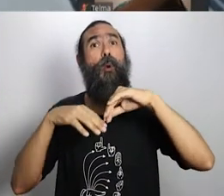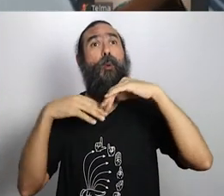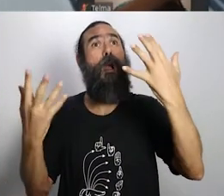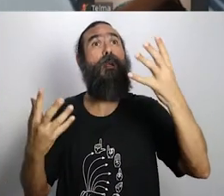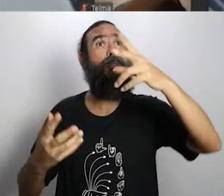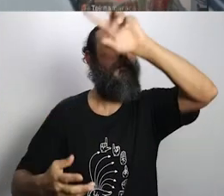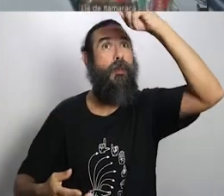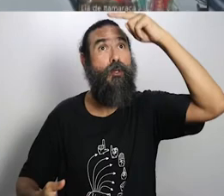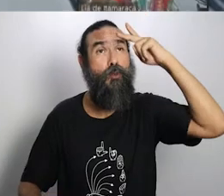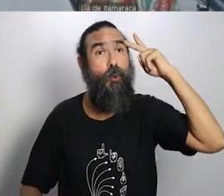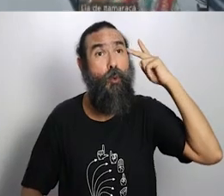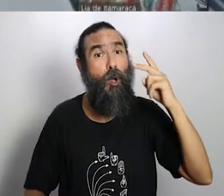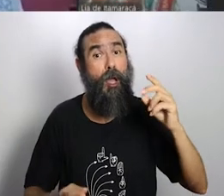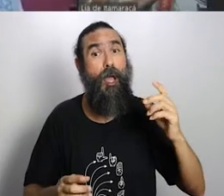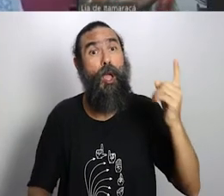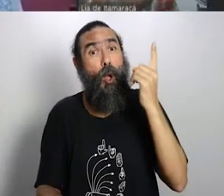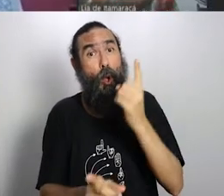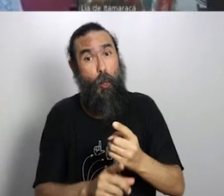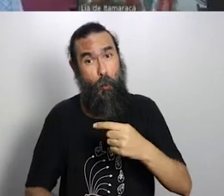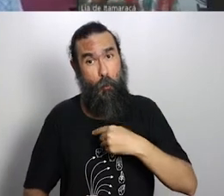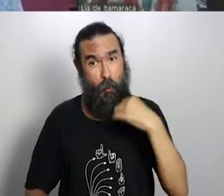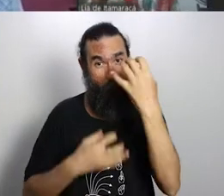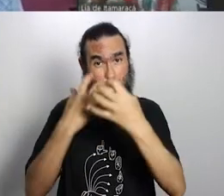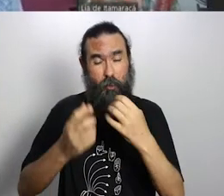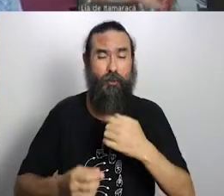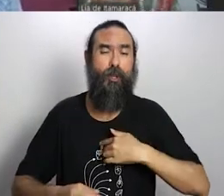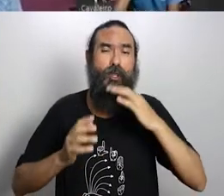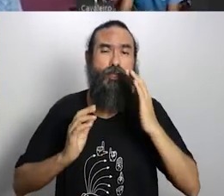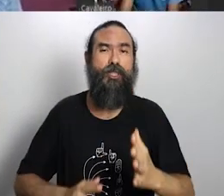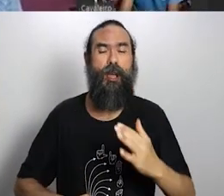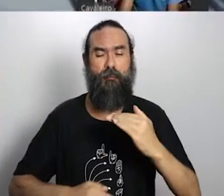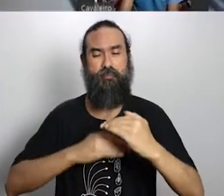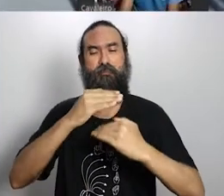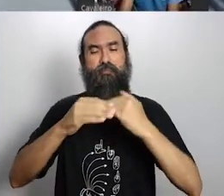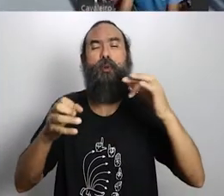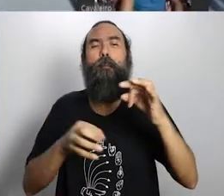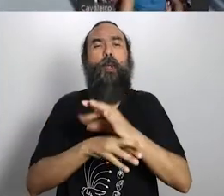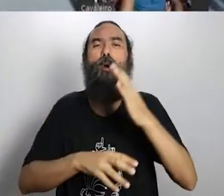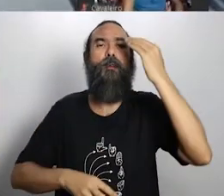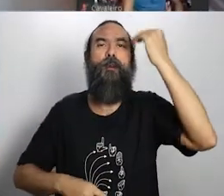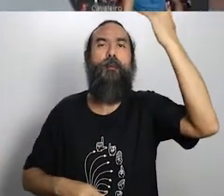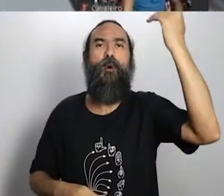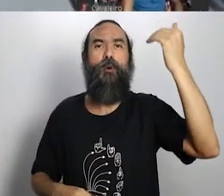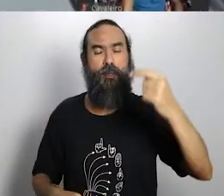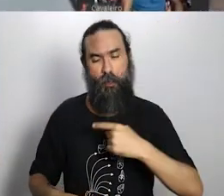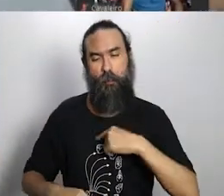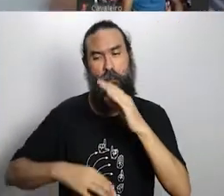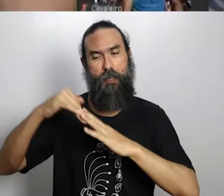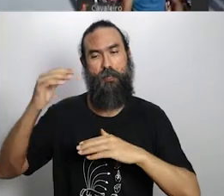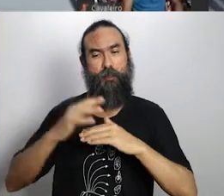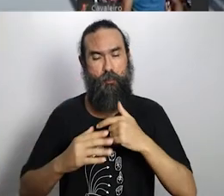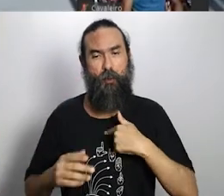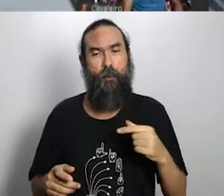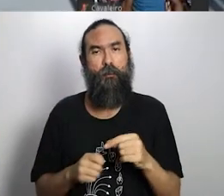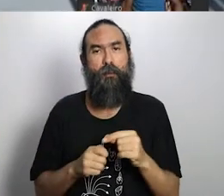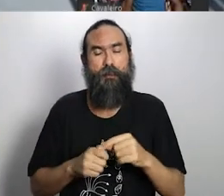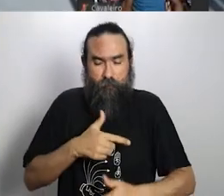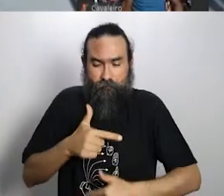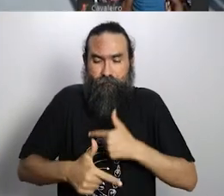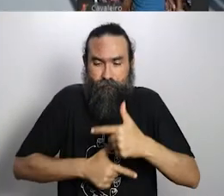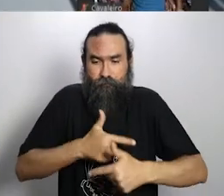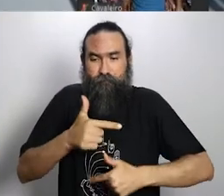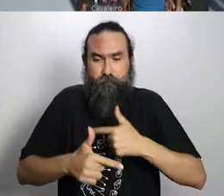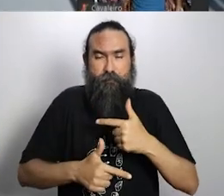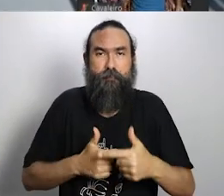fiz. Quando eles foram para a castanha, para os caju, eu já vi a castanha assadinha que eles comeram. E